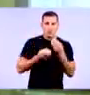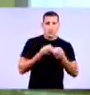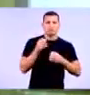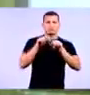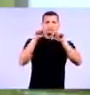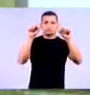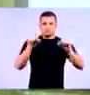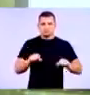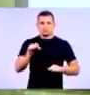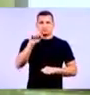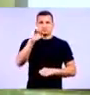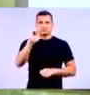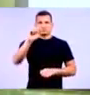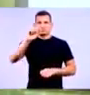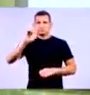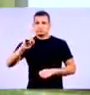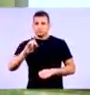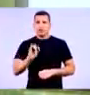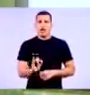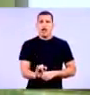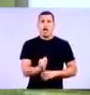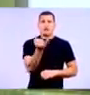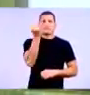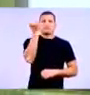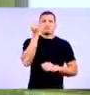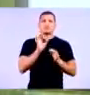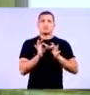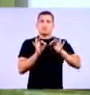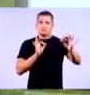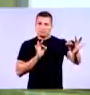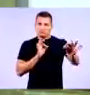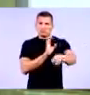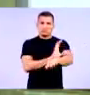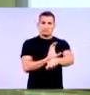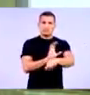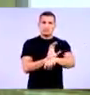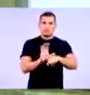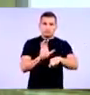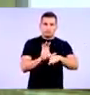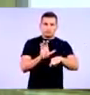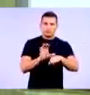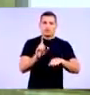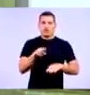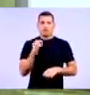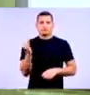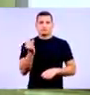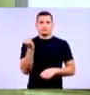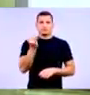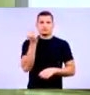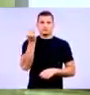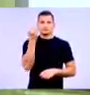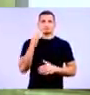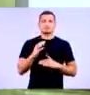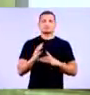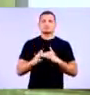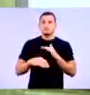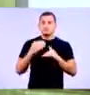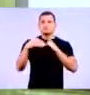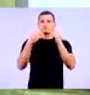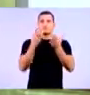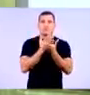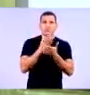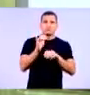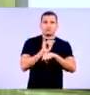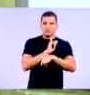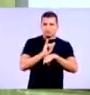gente aproveitar ao máximo um curso à distância, é imperioso, é importante que a gente desenvolva algumas